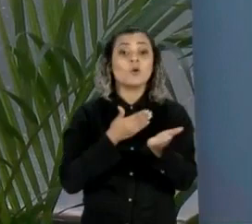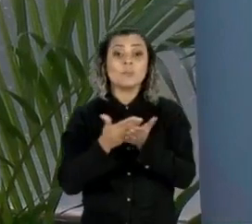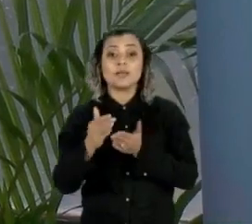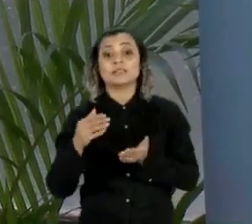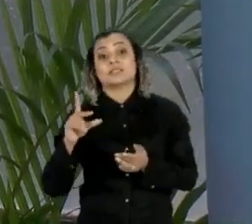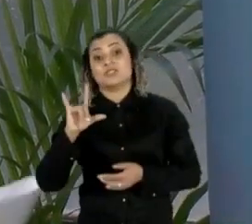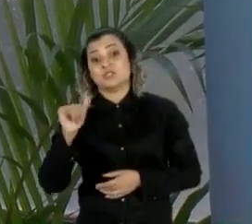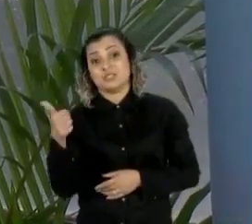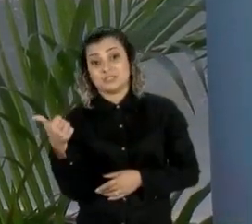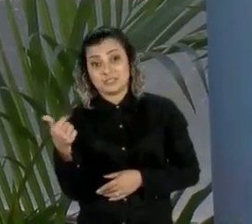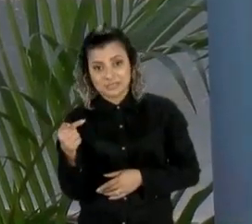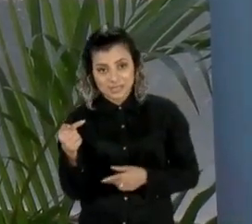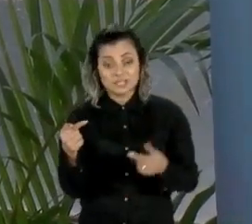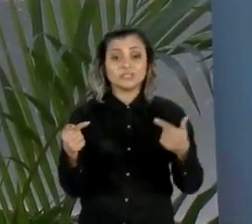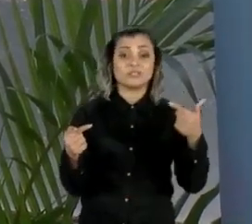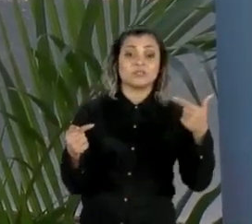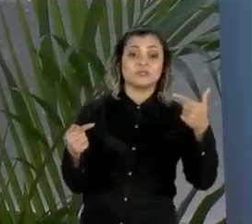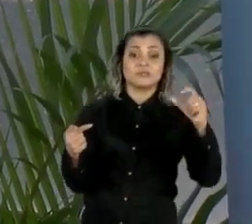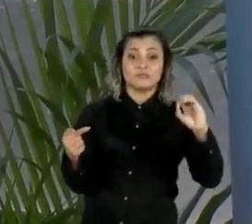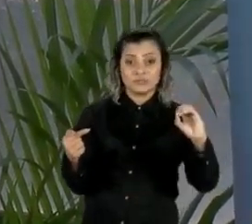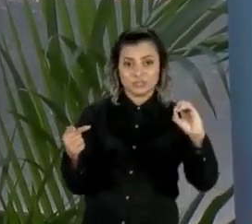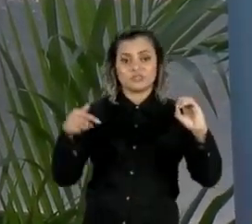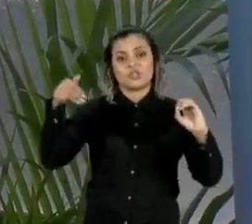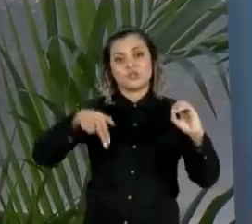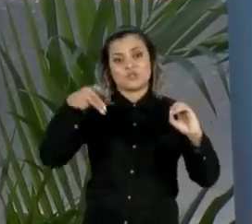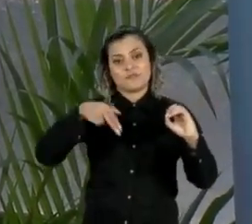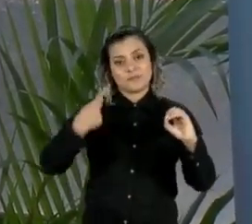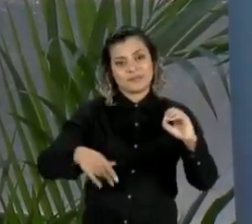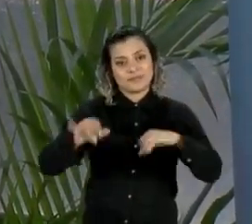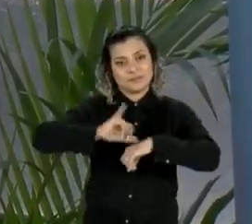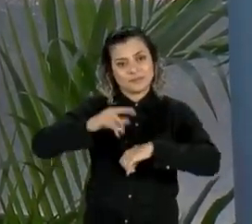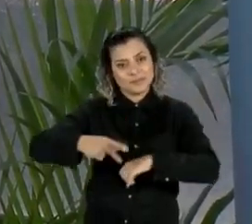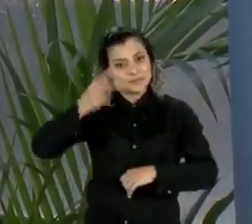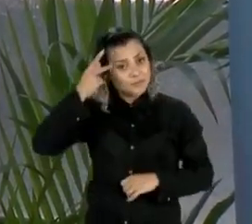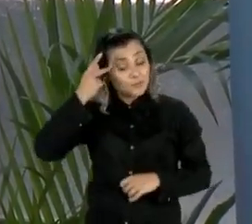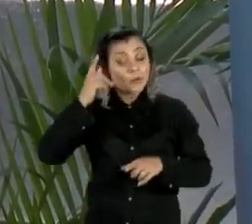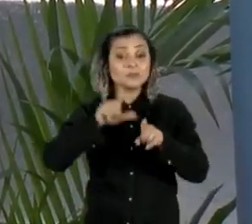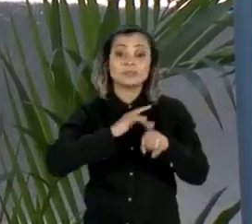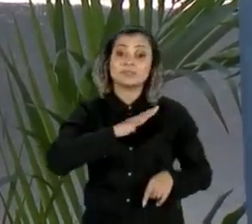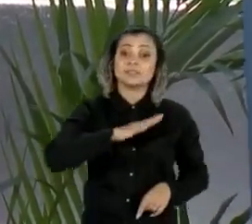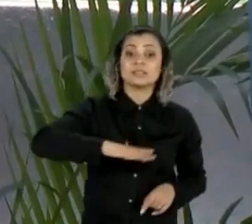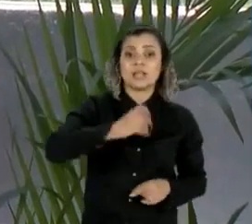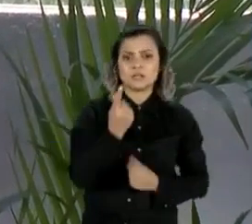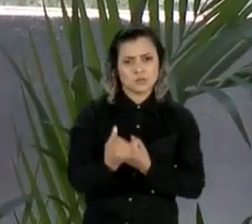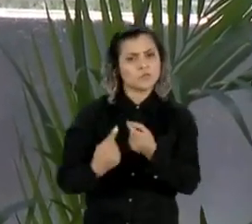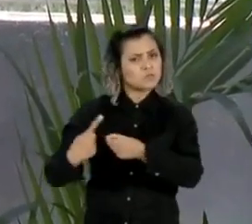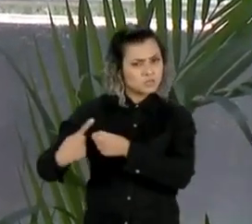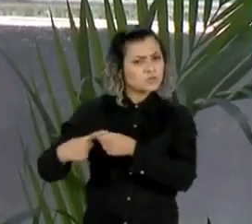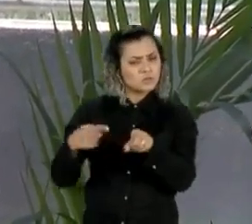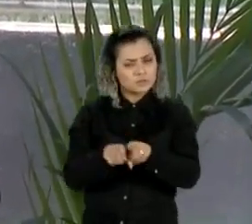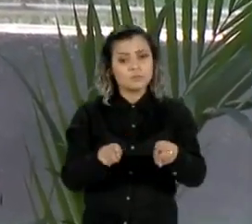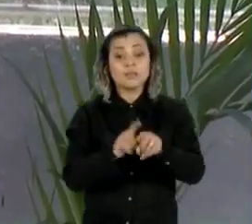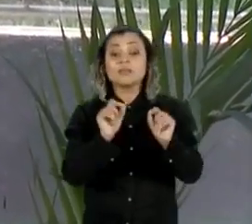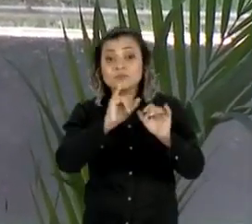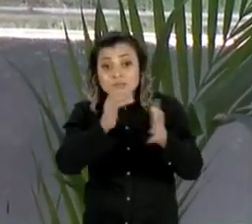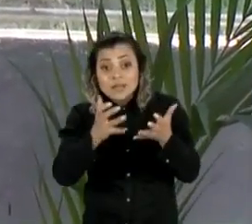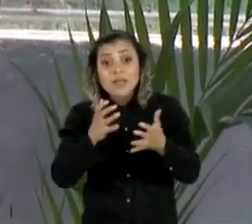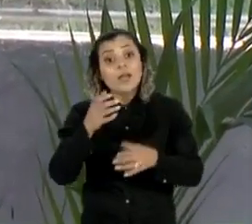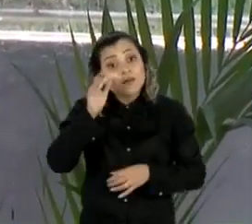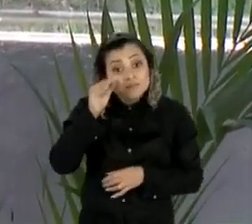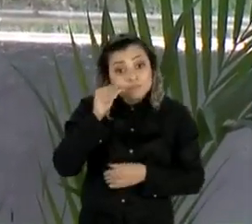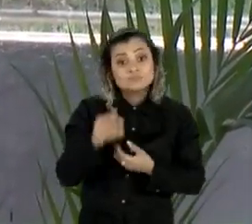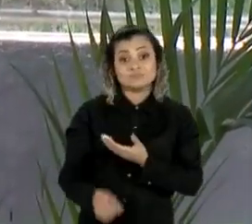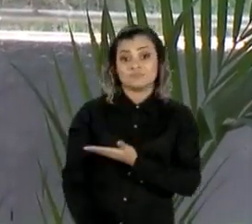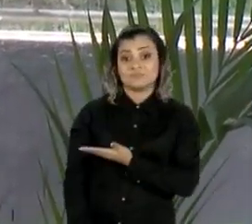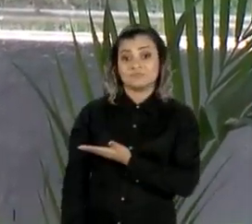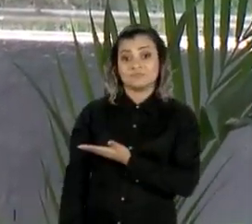dias 17 e 20 de novembro na capital paulista e em alguma cidade do interior. Para conferir a programação completa, é só